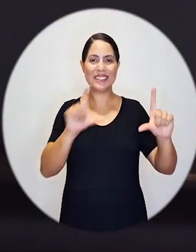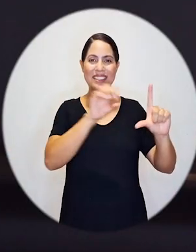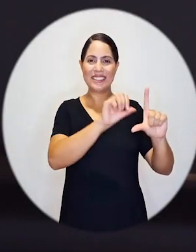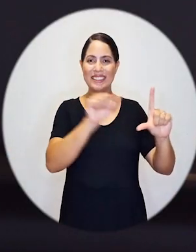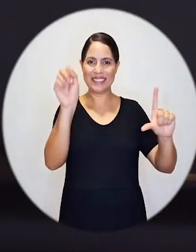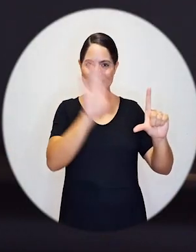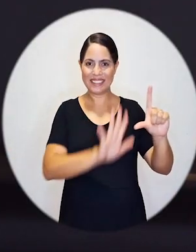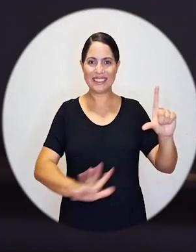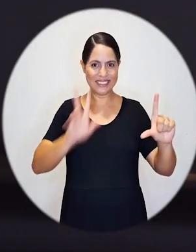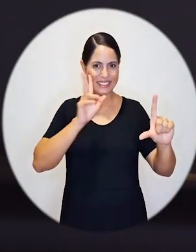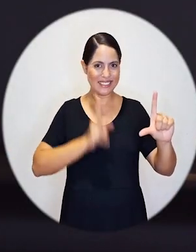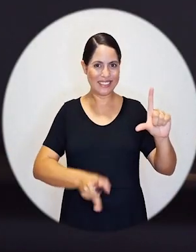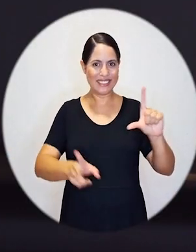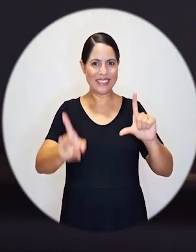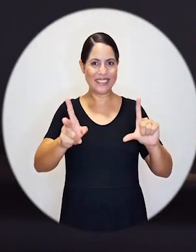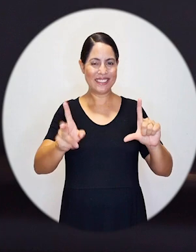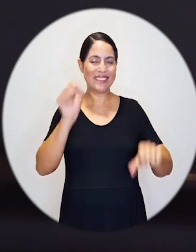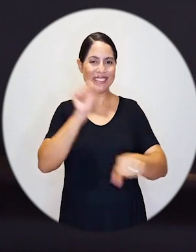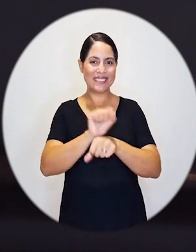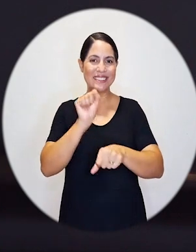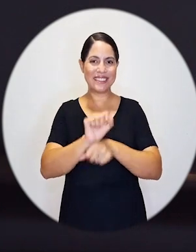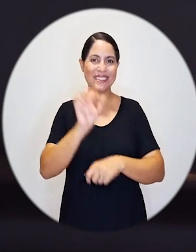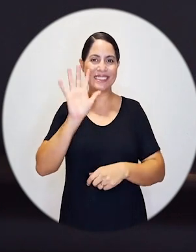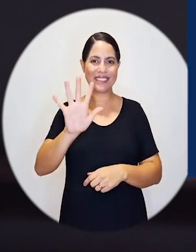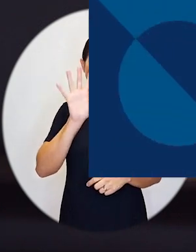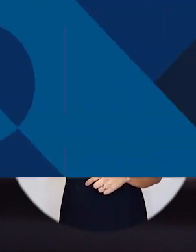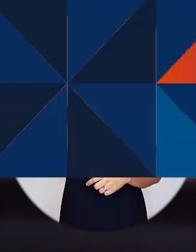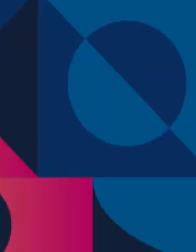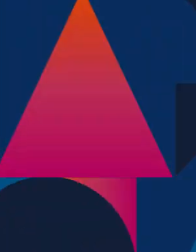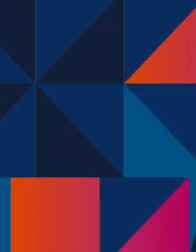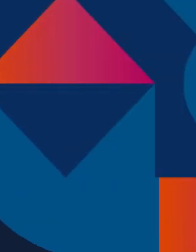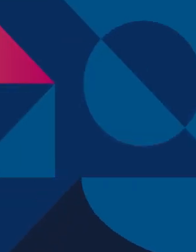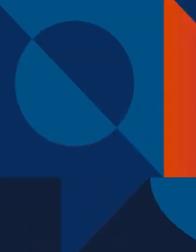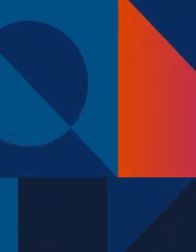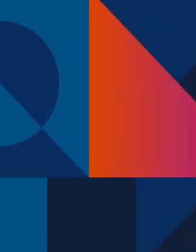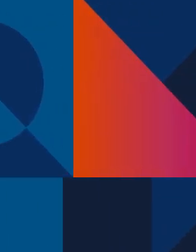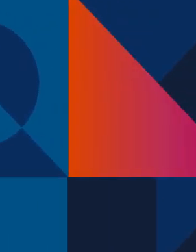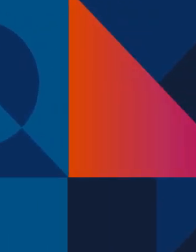voltamos na sequência com mais OAB Nacional para você. Não saia daí.